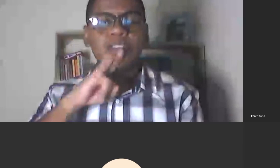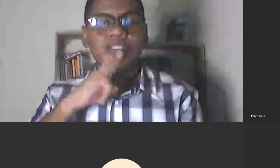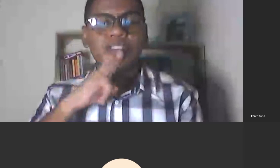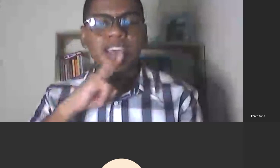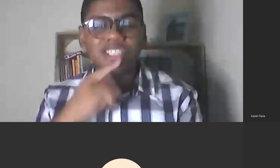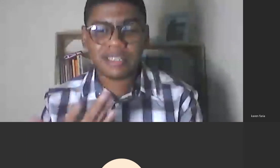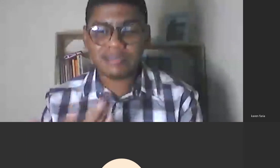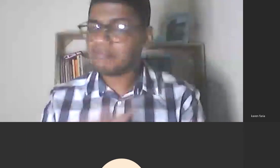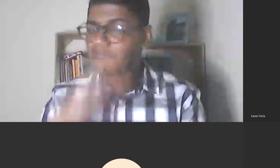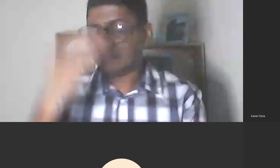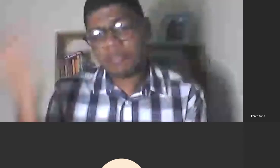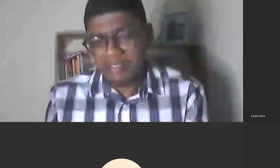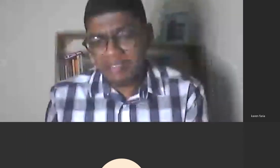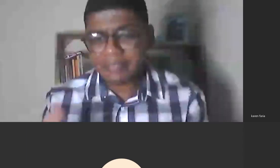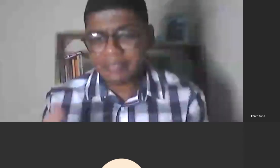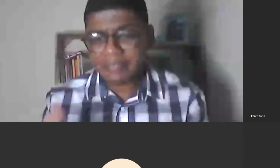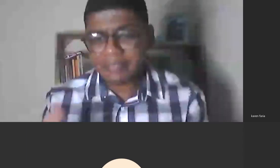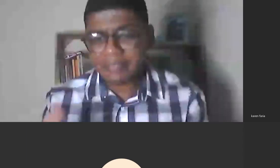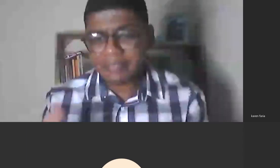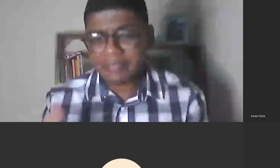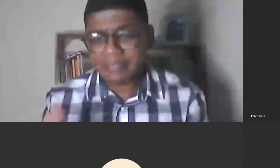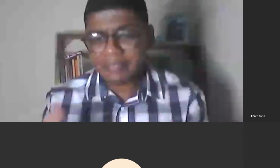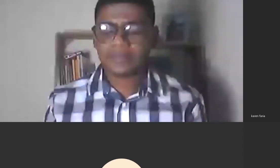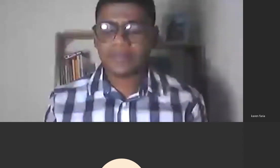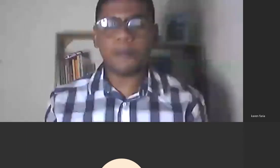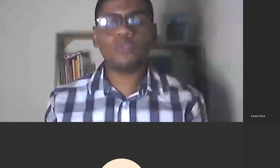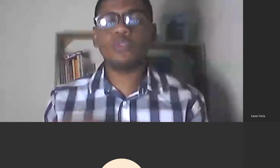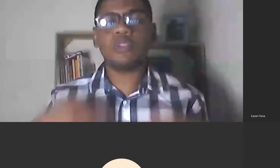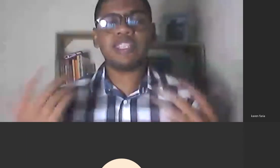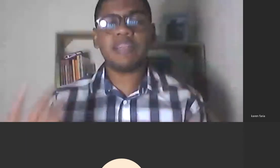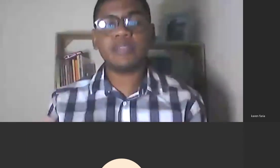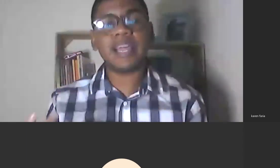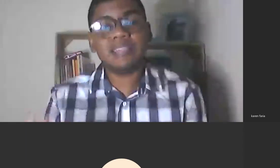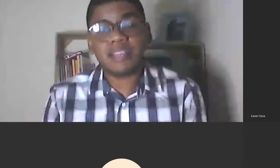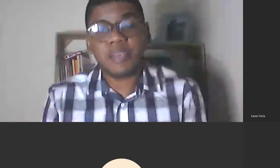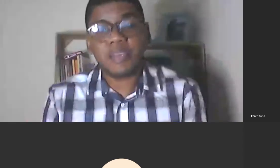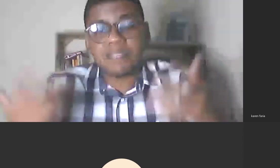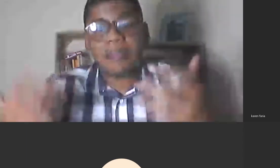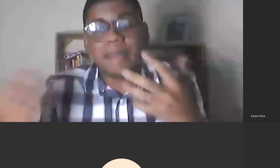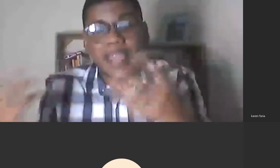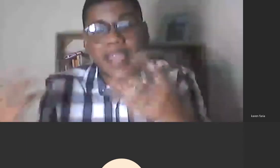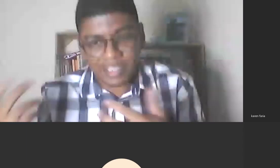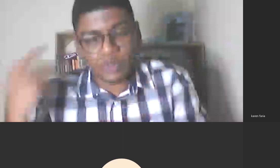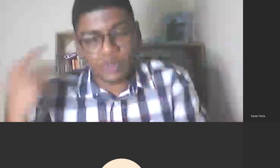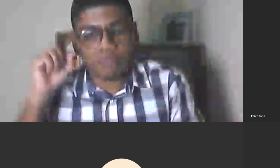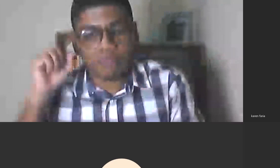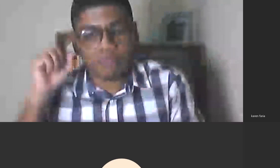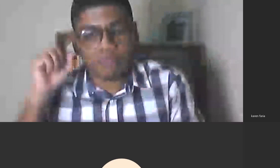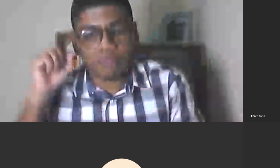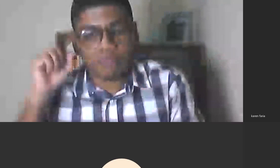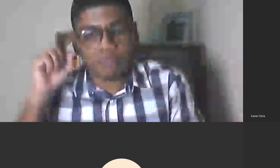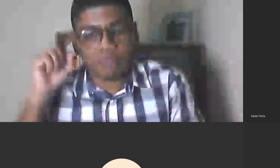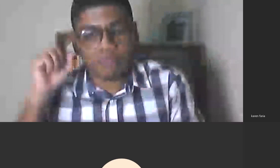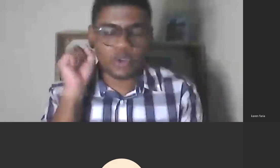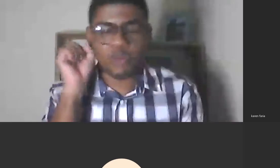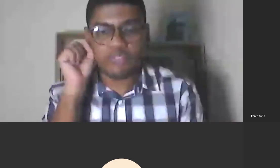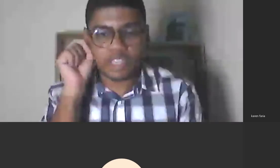eu bebo cerveja, por aí vai, tá? Então, para o surdo não vai ter muita relação, esse beber, que é o nosso